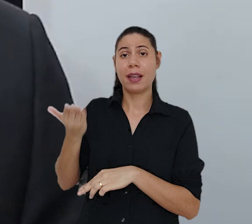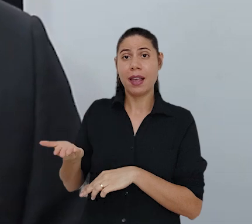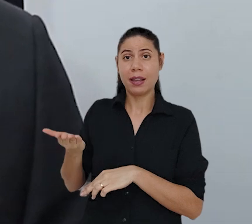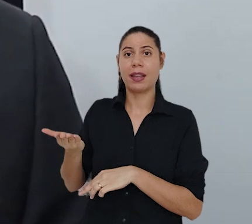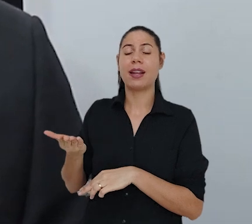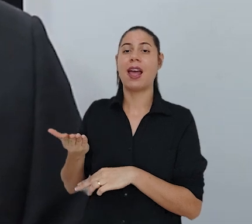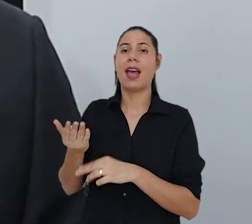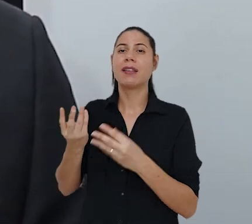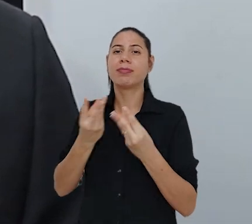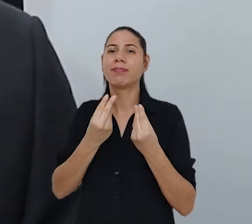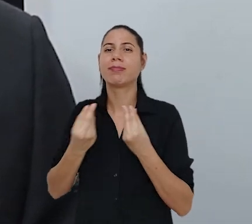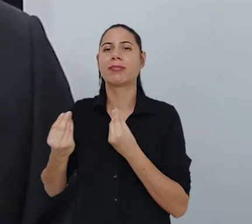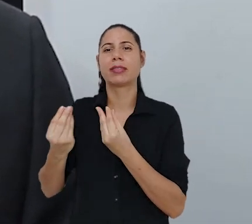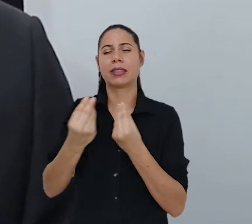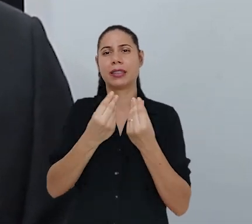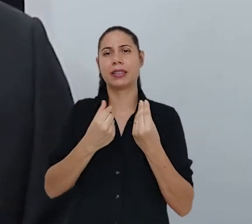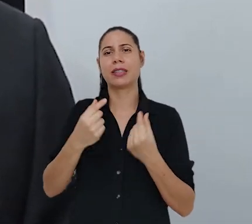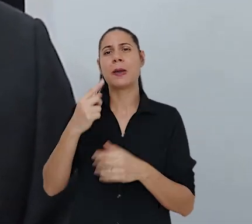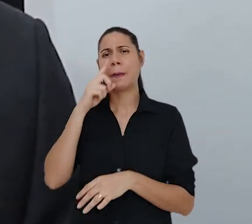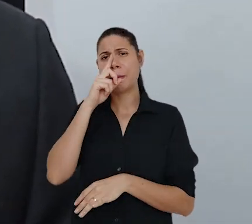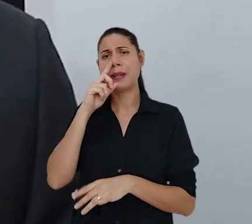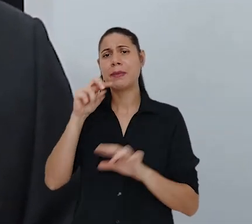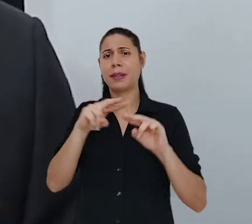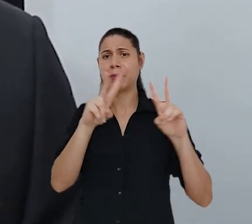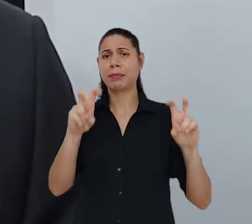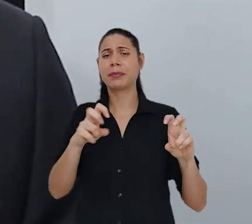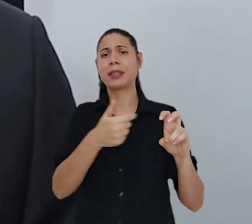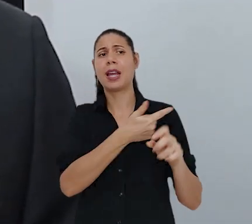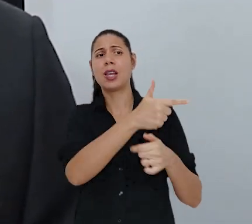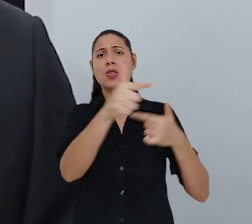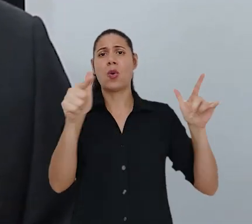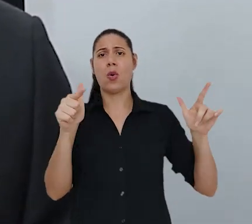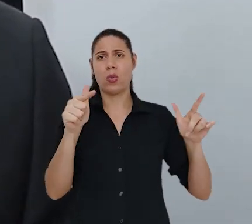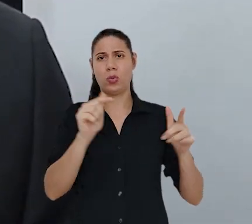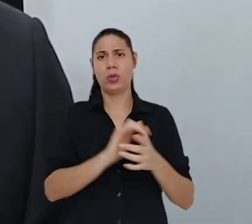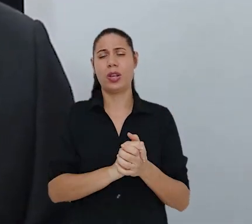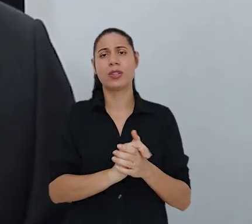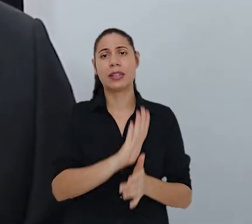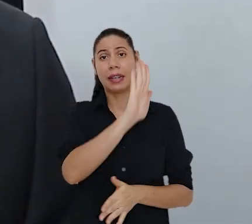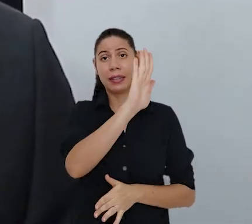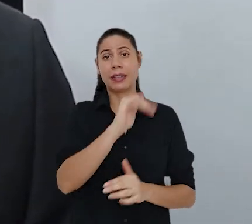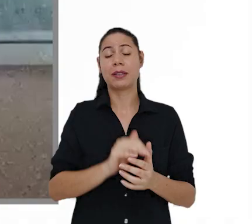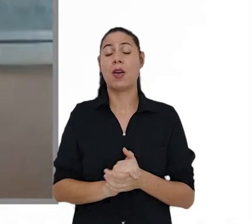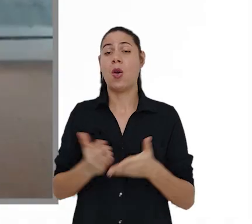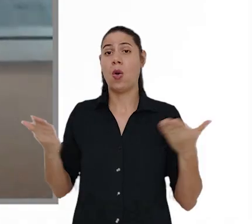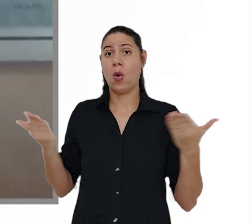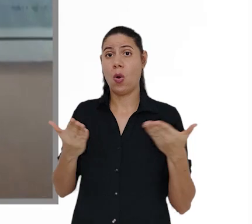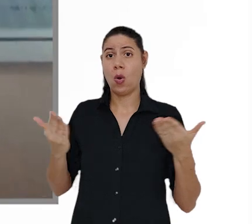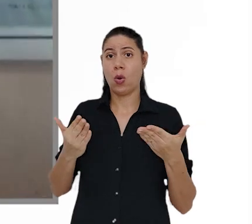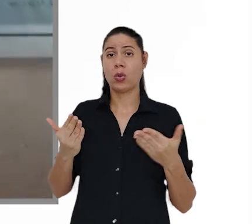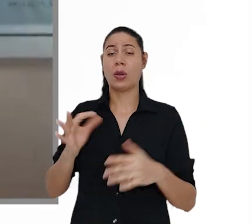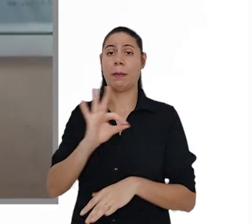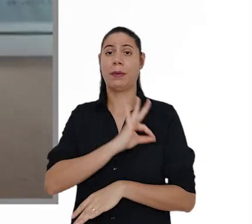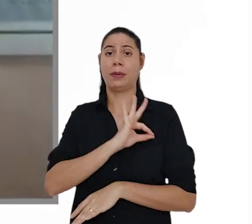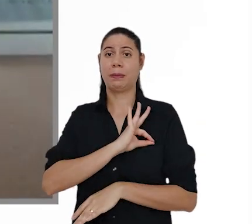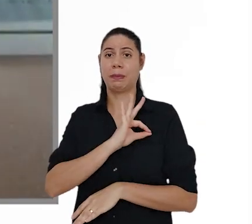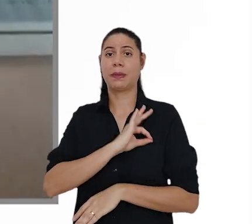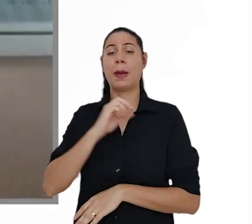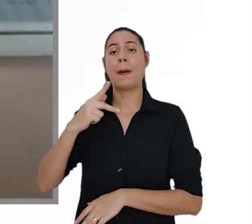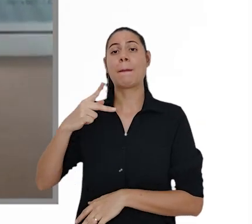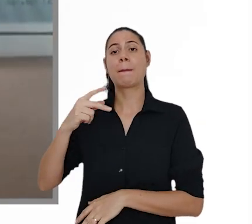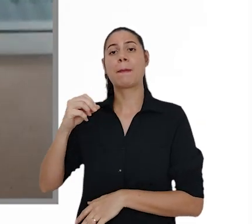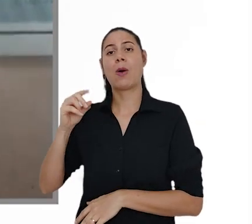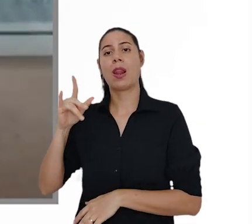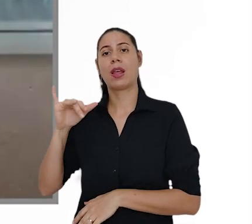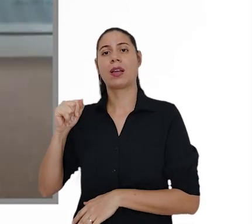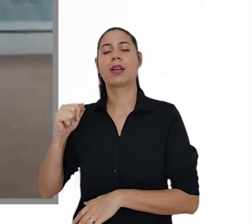vez que a candidata estaria em situação de vulnerabilidade em relação às demais concorrentes. Hoje, policial civil